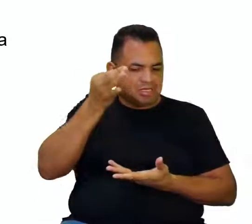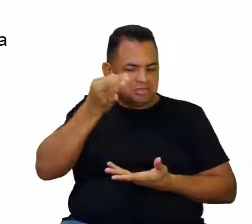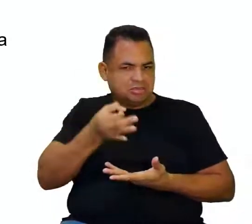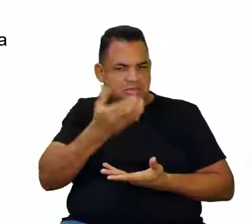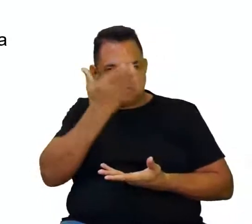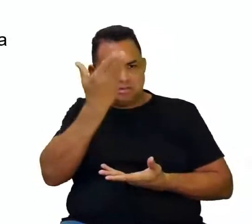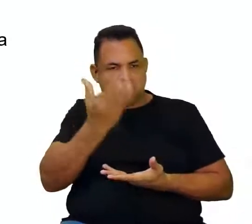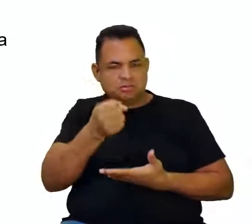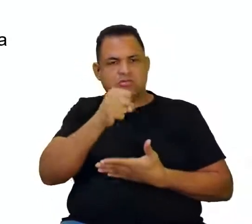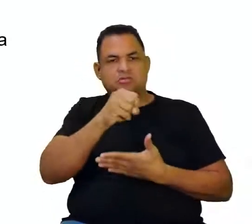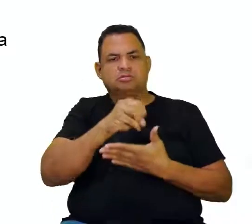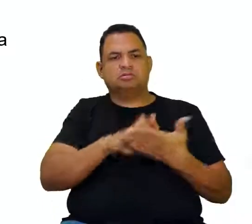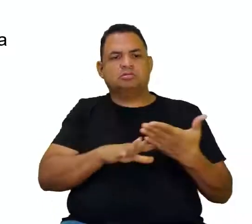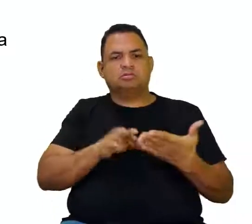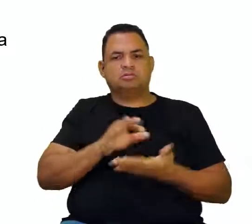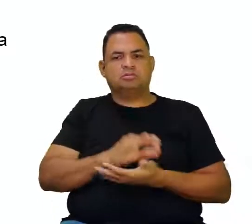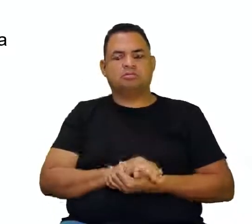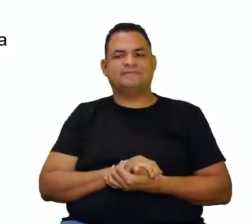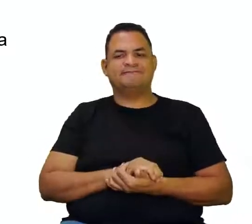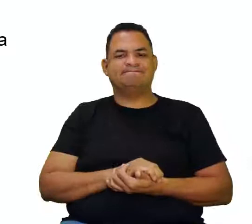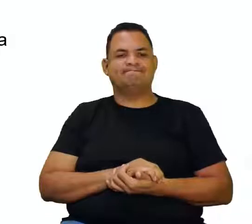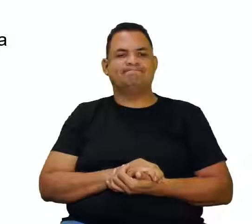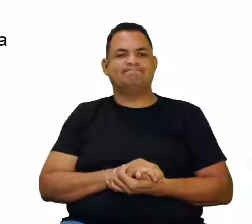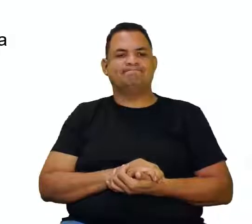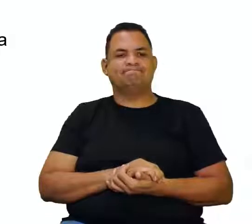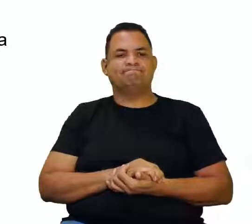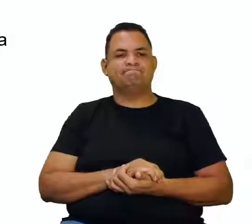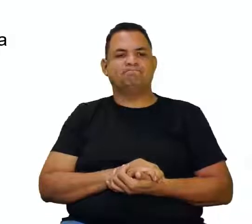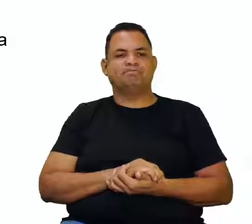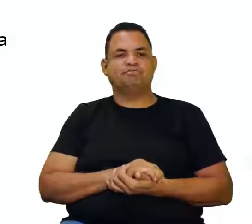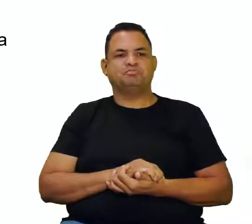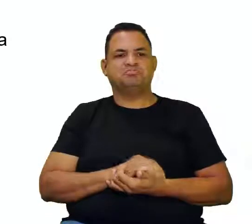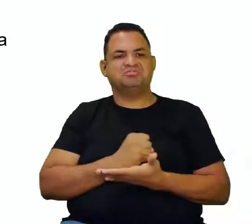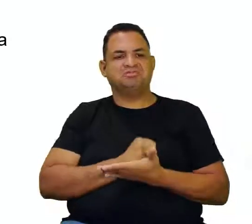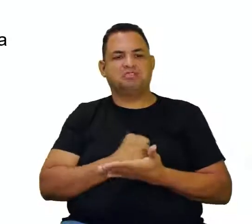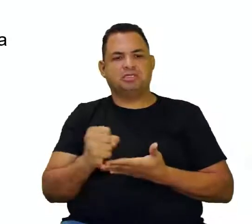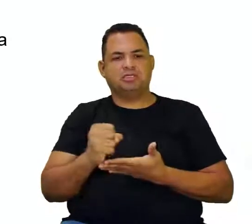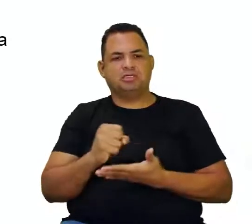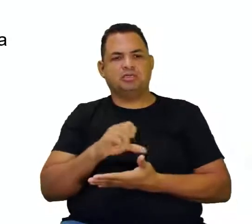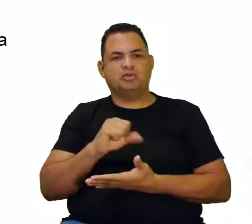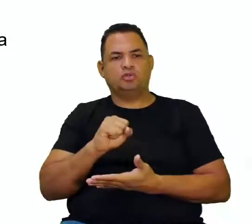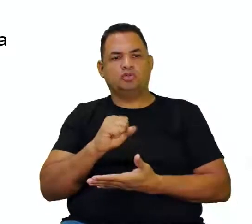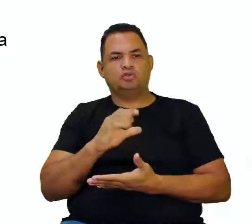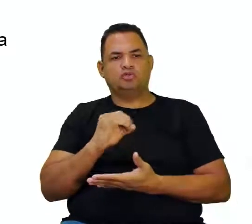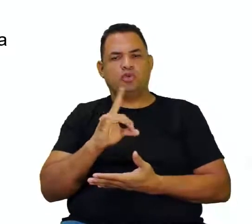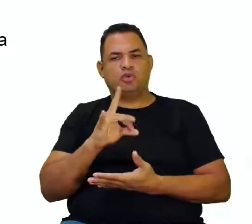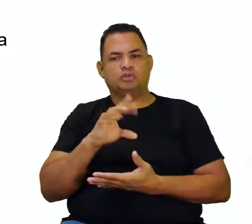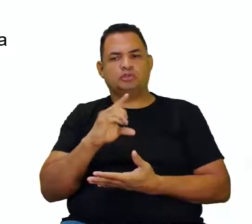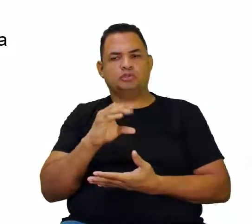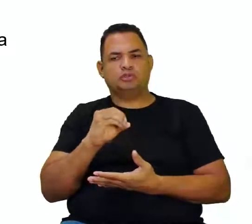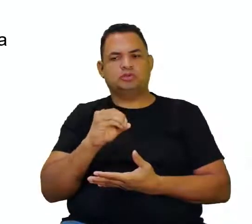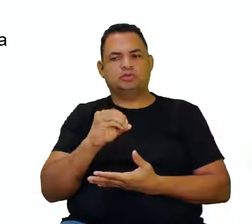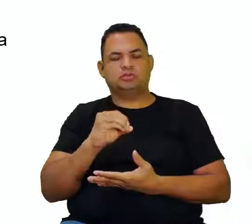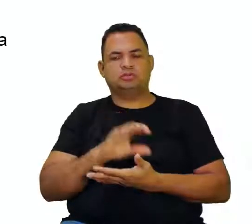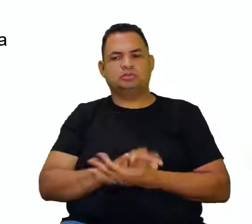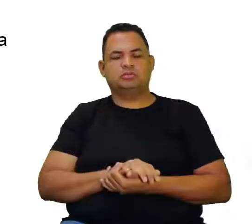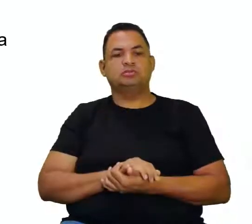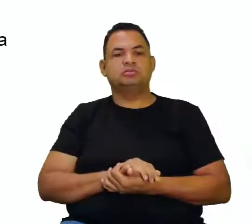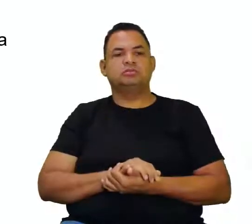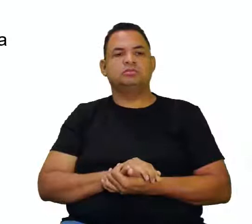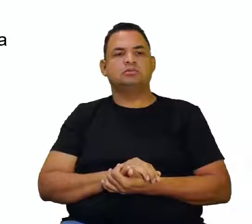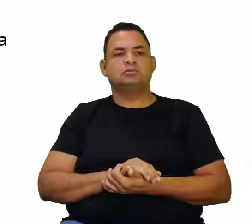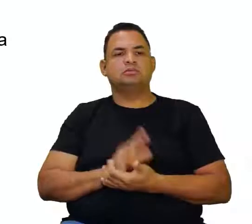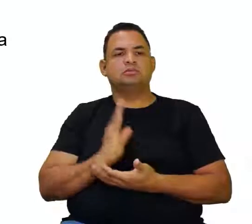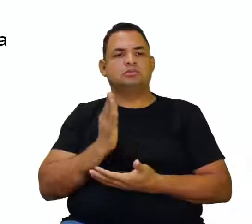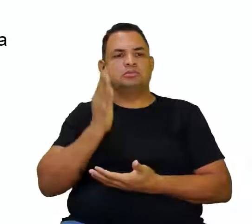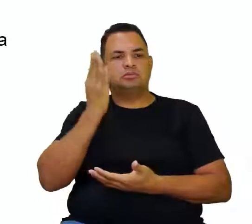seria a resposta correta? Eu tiraria o sódio logo de cara, né? Quem conhece o sódio sabe necessariamente